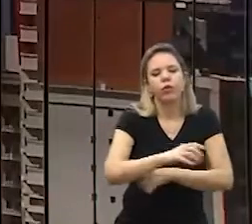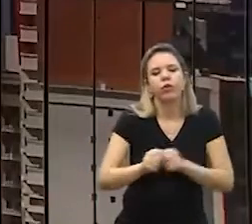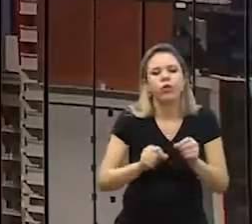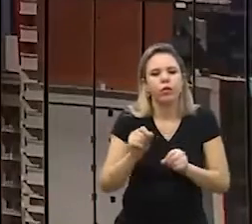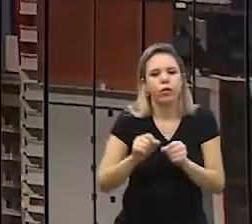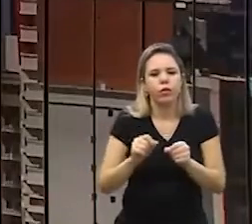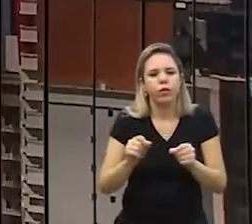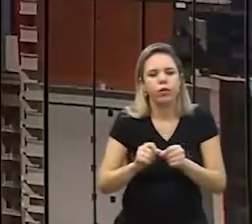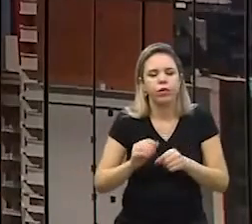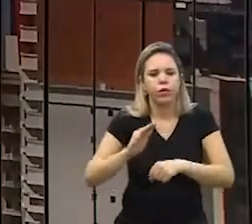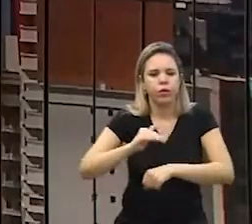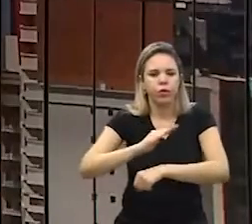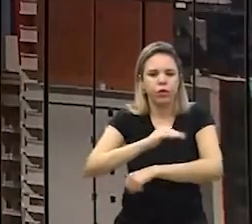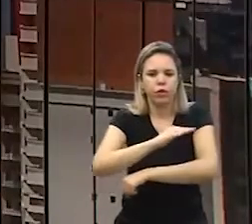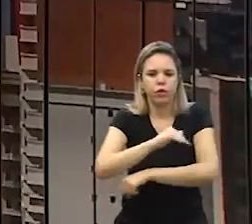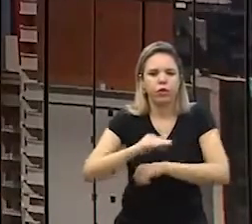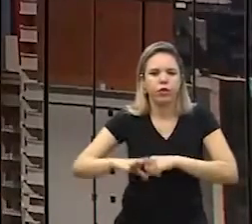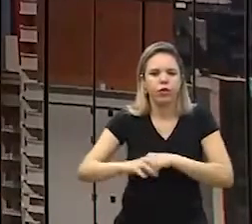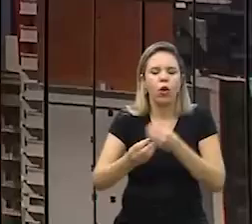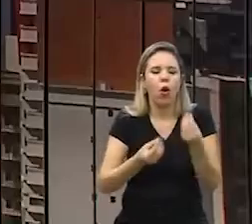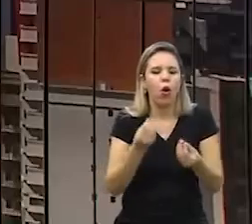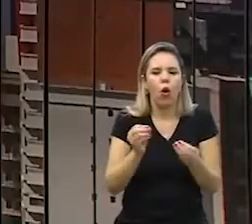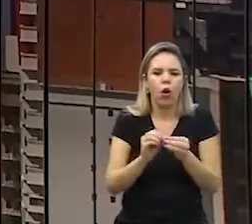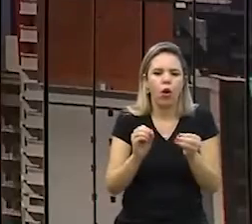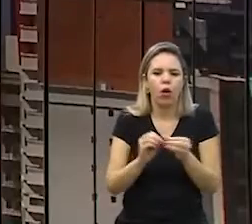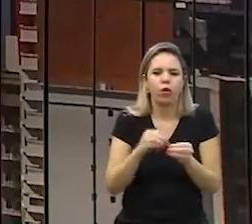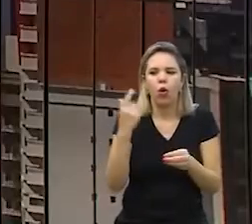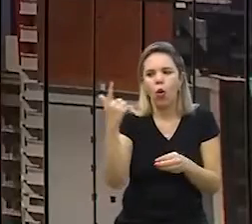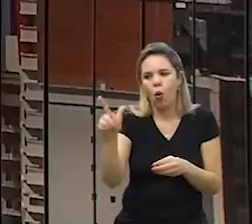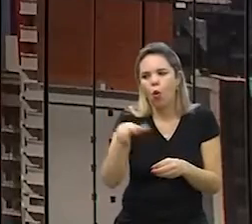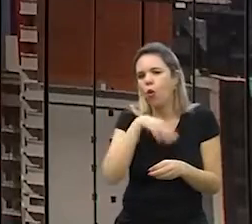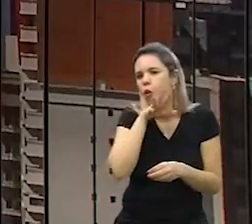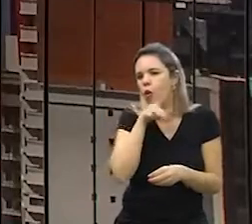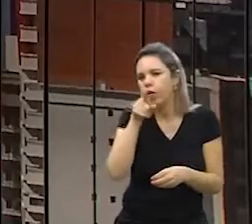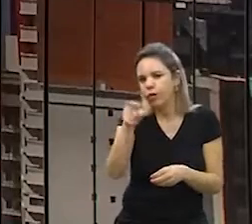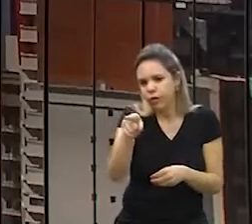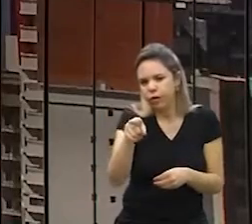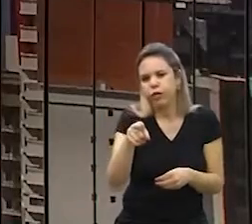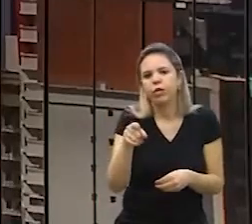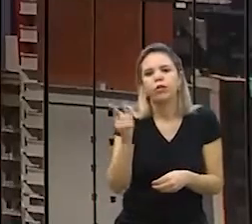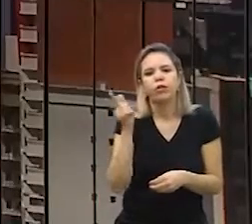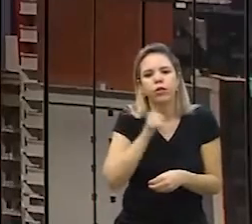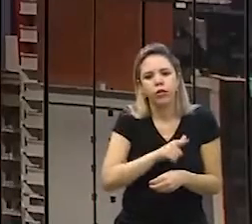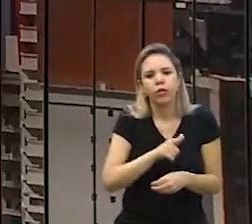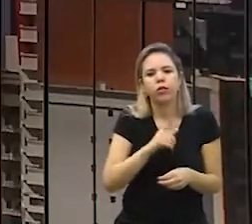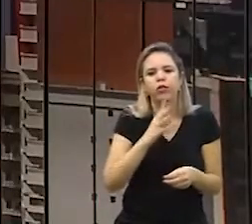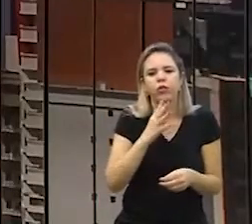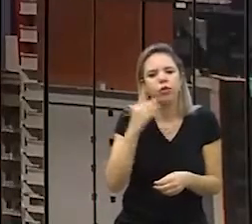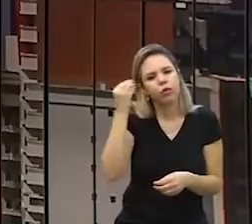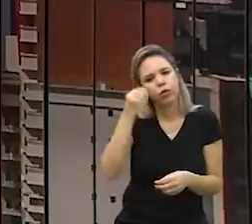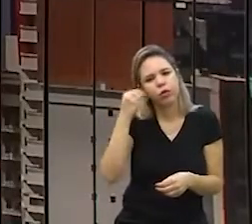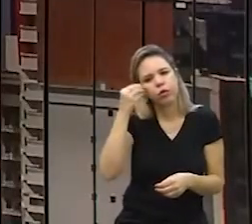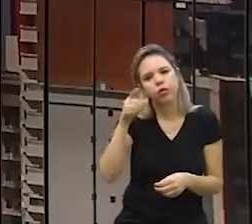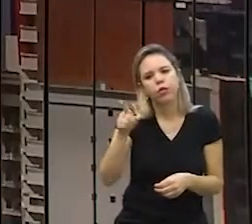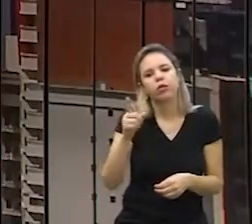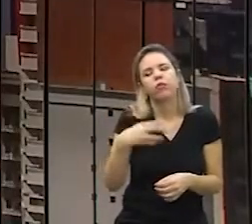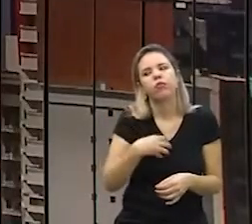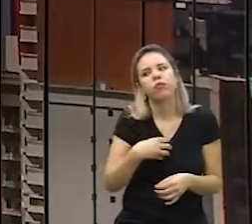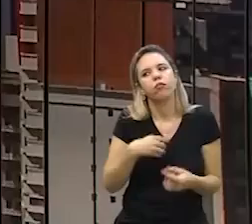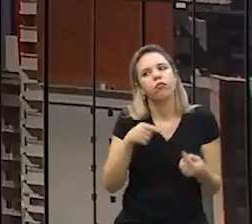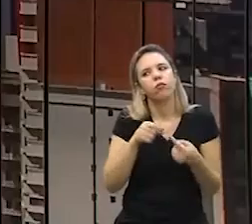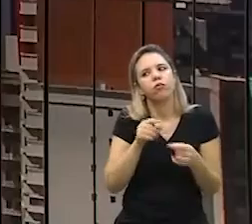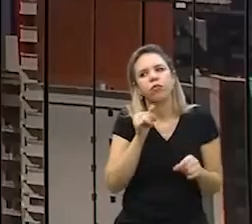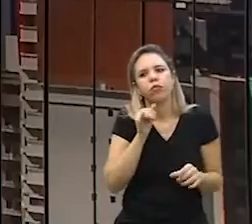que esses répteis e anfíbios e outros animais também, né, que você... dos quais você tem conhecimento, tem